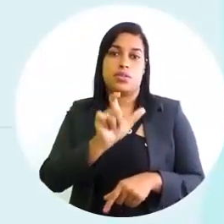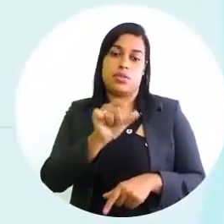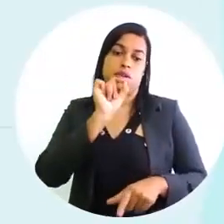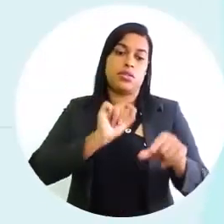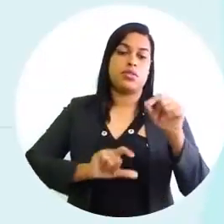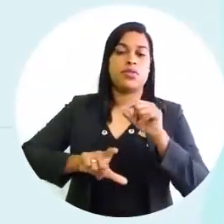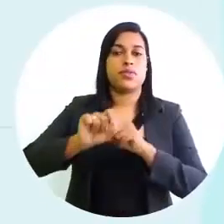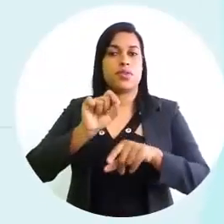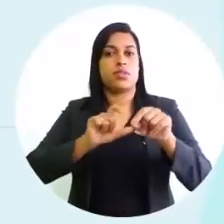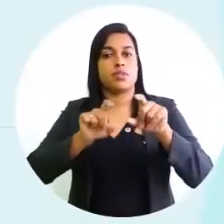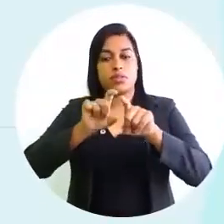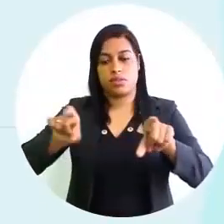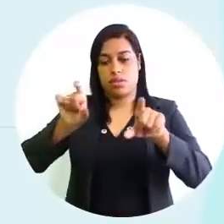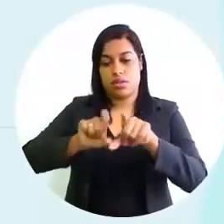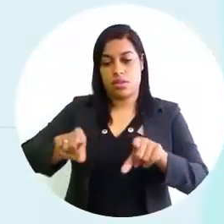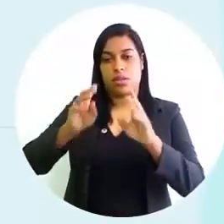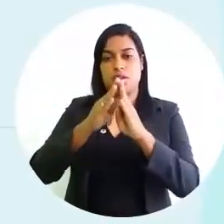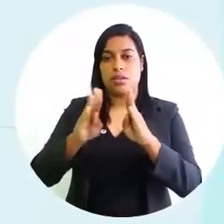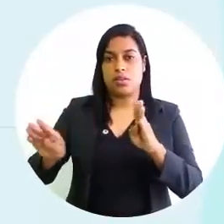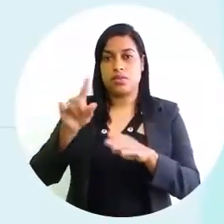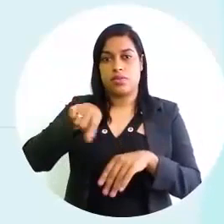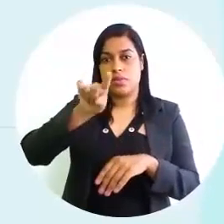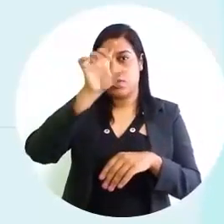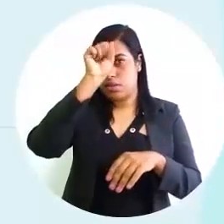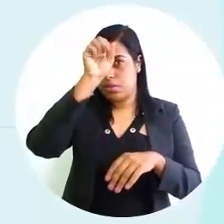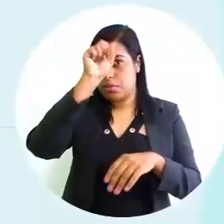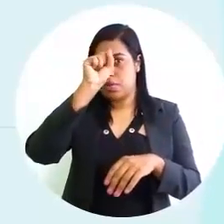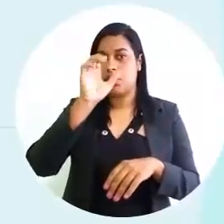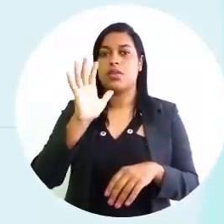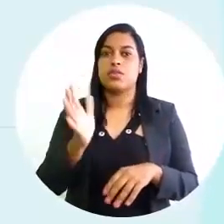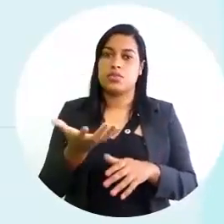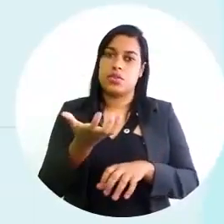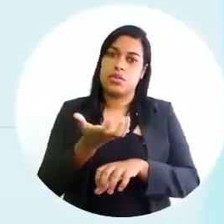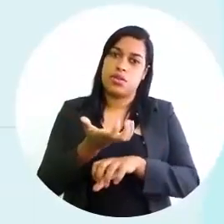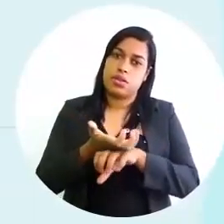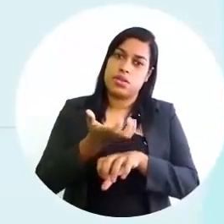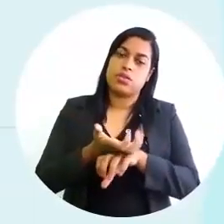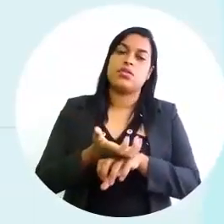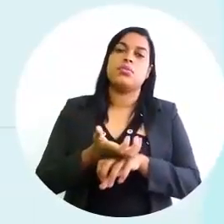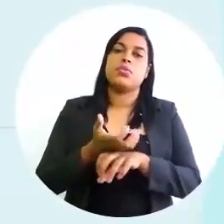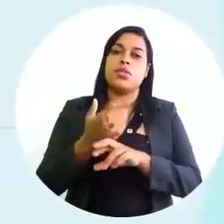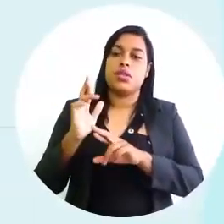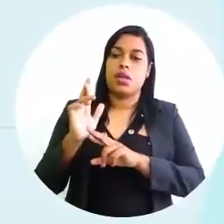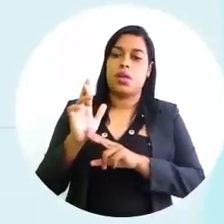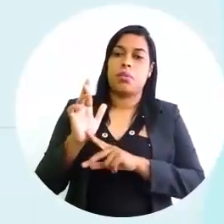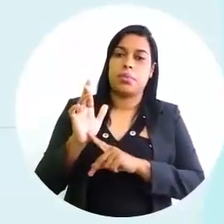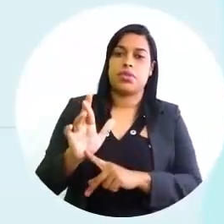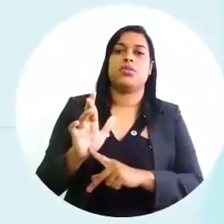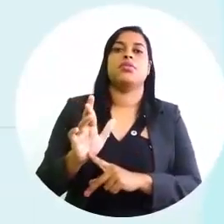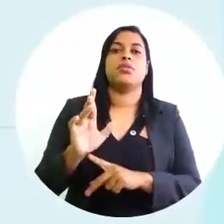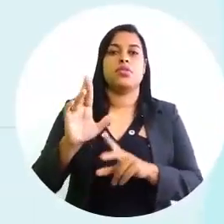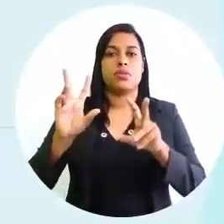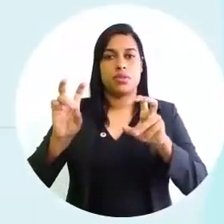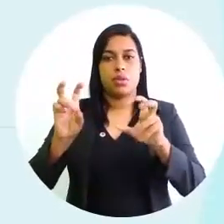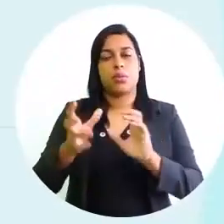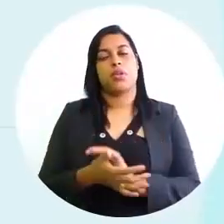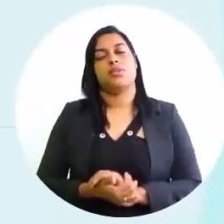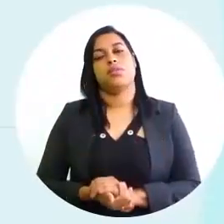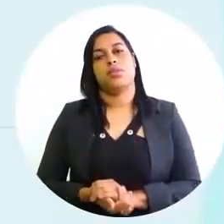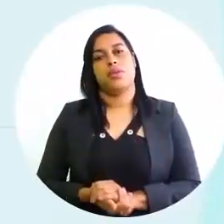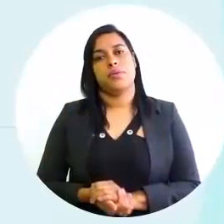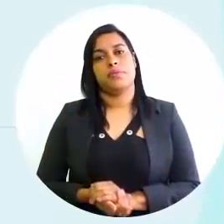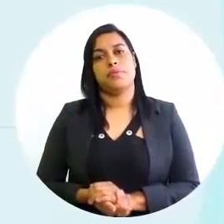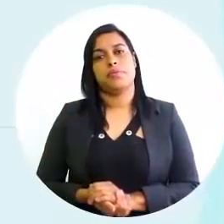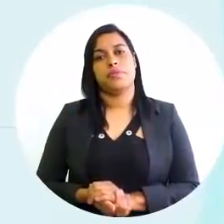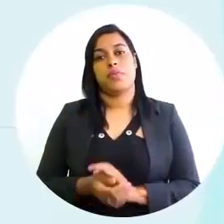classificações bibliográficas, que vocês aprenderam ou vão aprender na disciplina de representação temática. Que, embora as